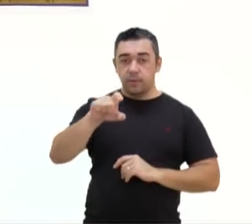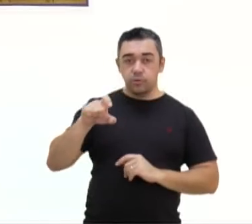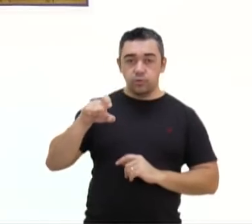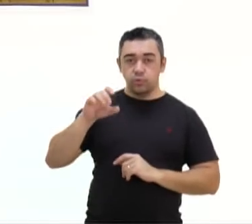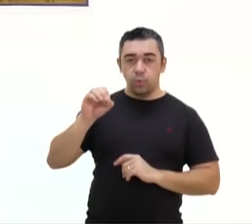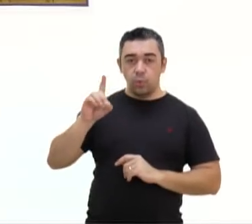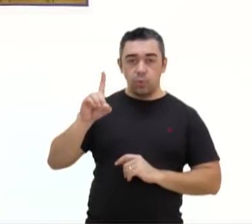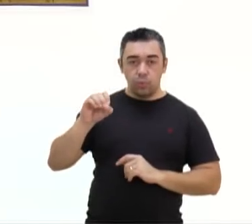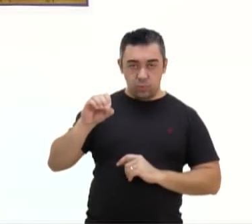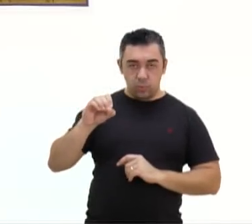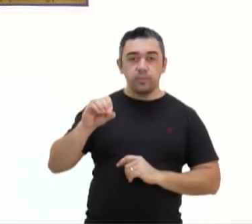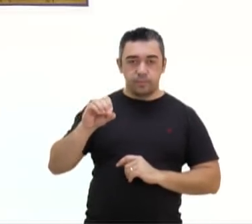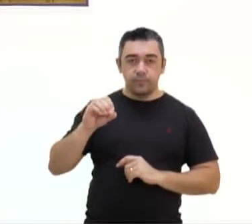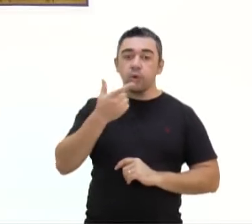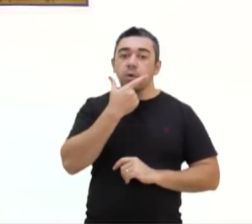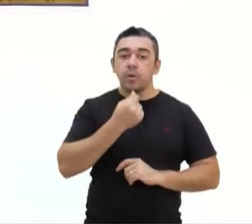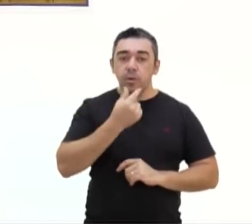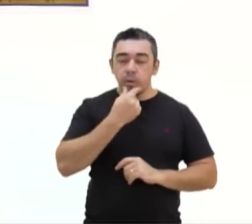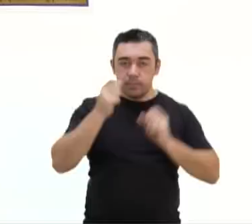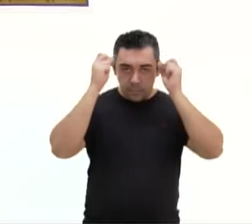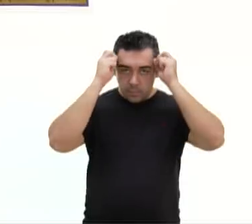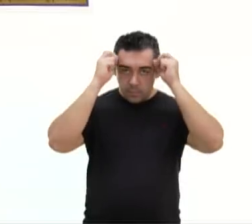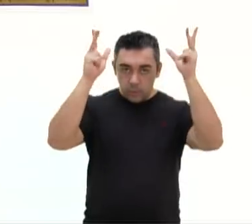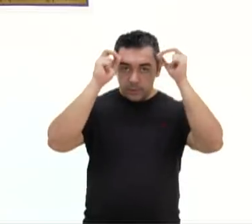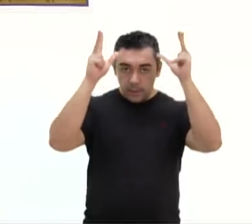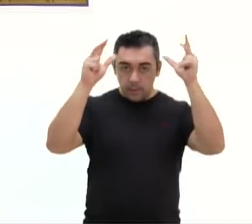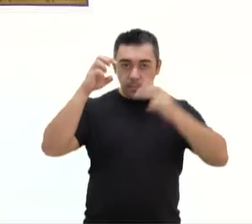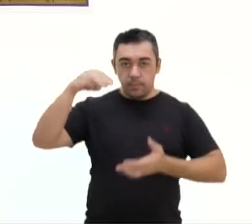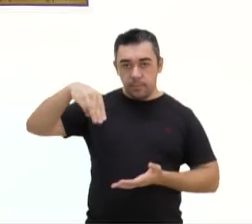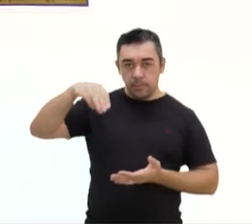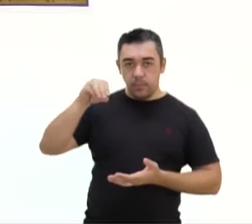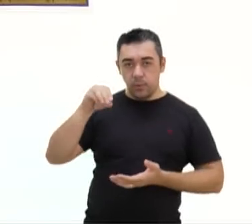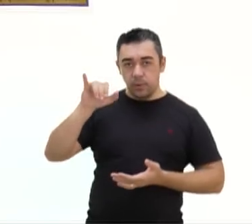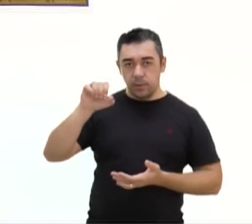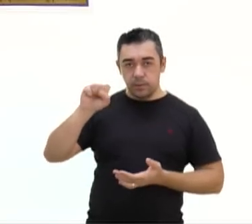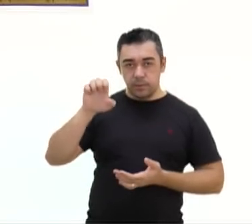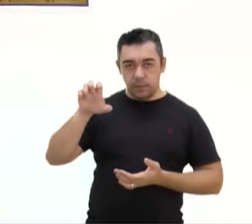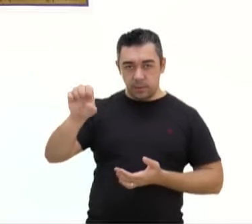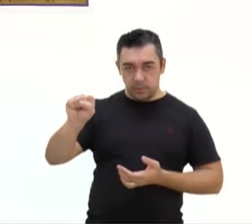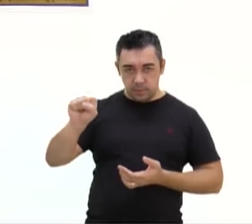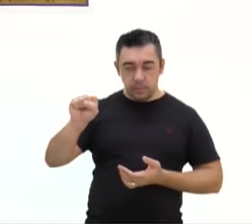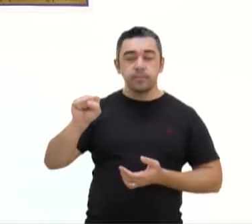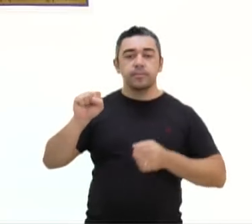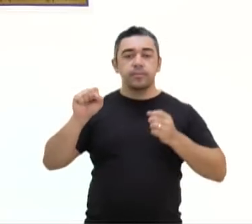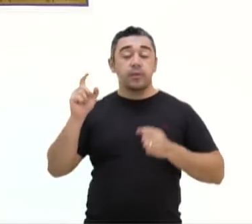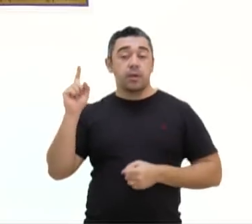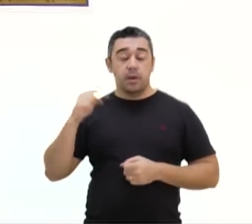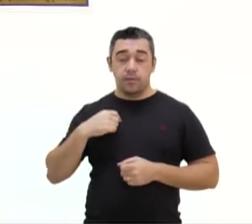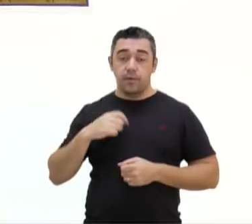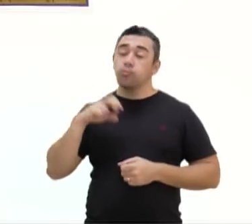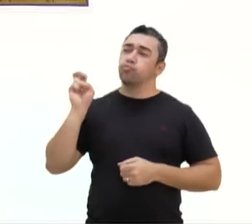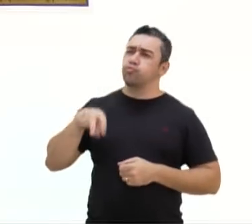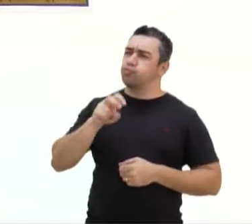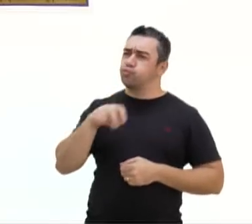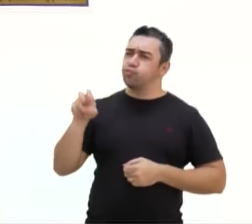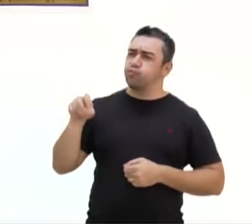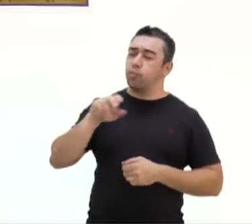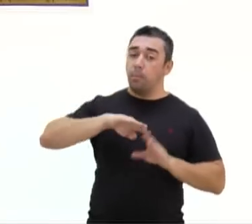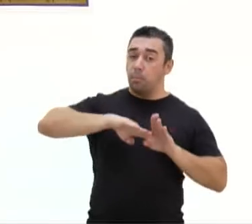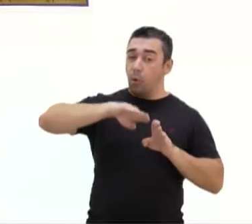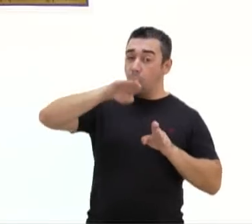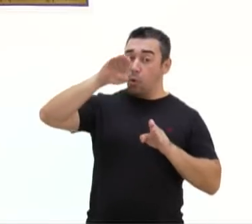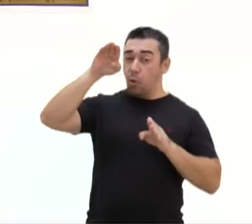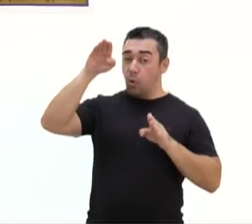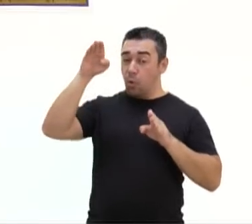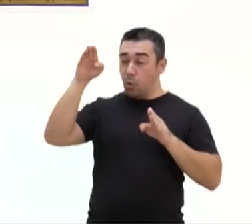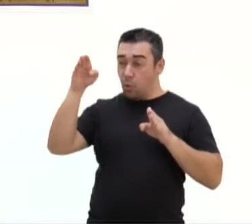Moisés, depois de subir no Monte Sinai, desce do Monte Sinai, isso durante o êxodo judeu, saindo do Egito